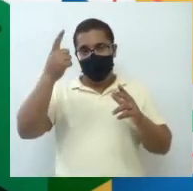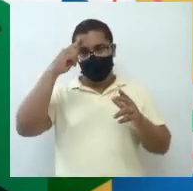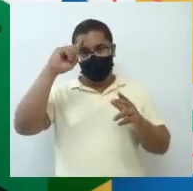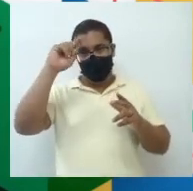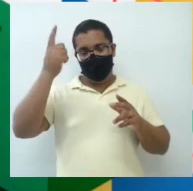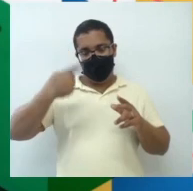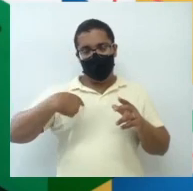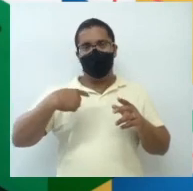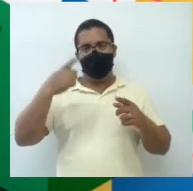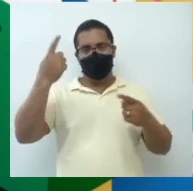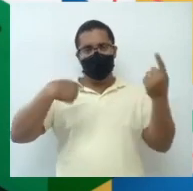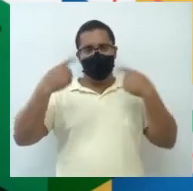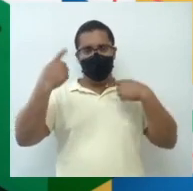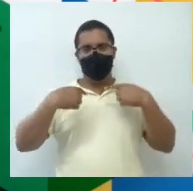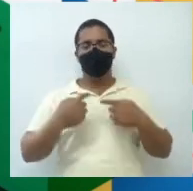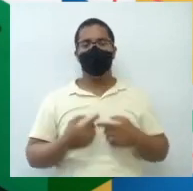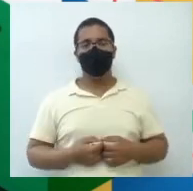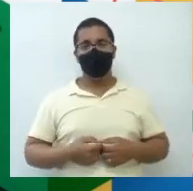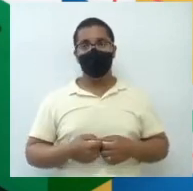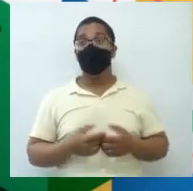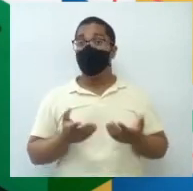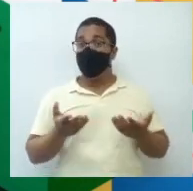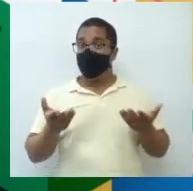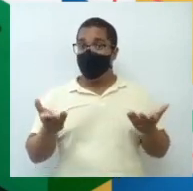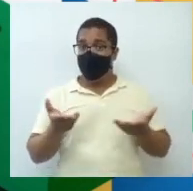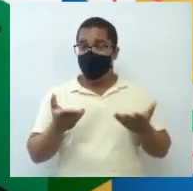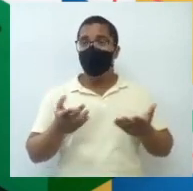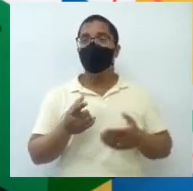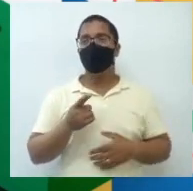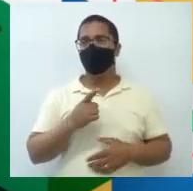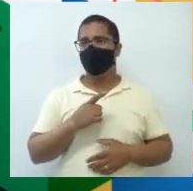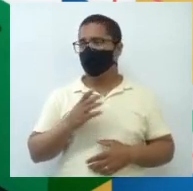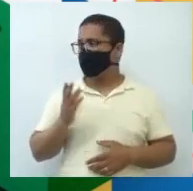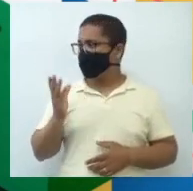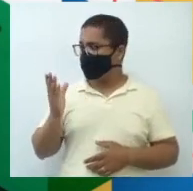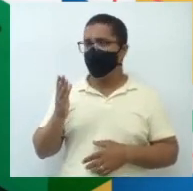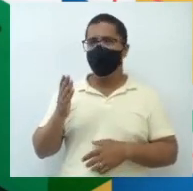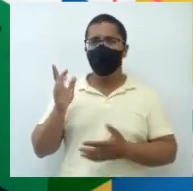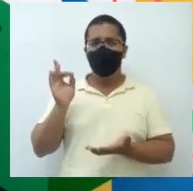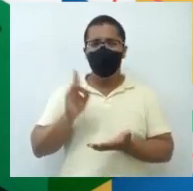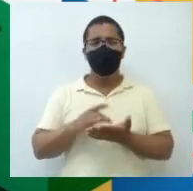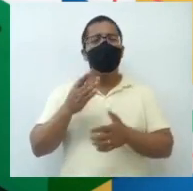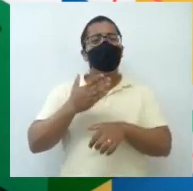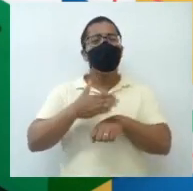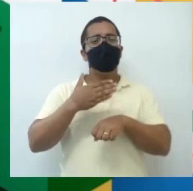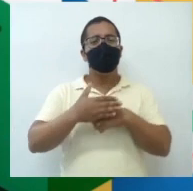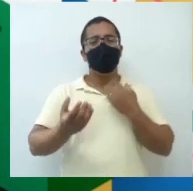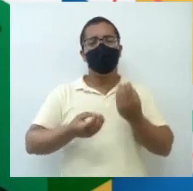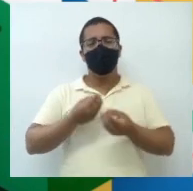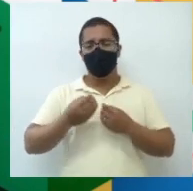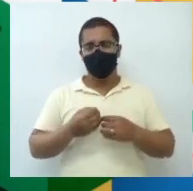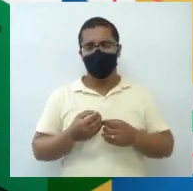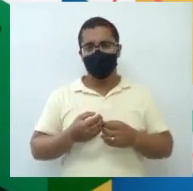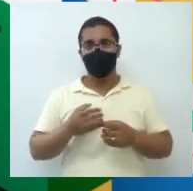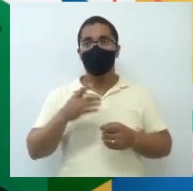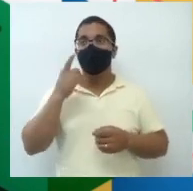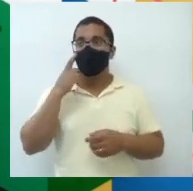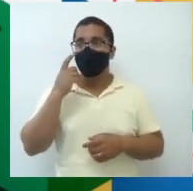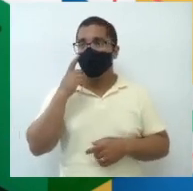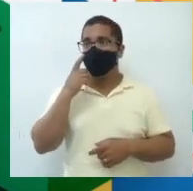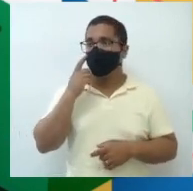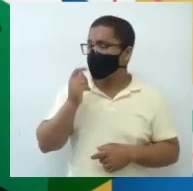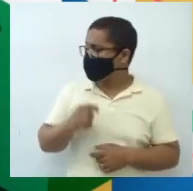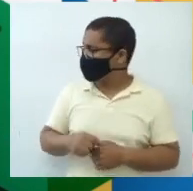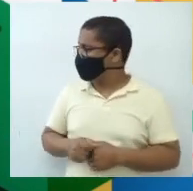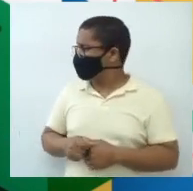e amigos vamos agora vai isso aqui para prática Tá bom então vamos lá veja que